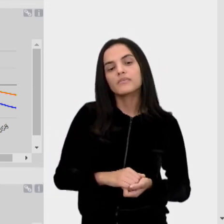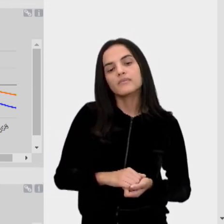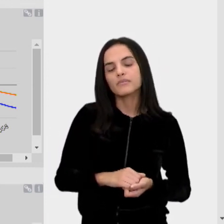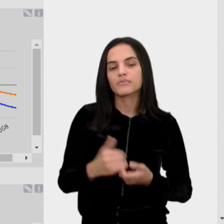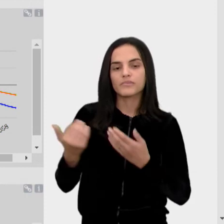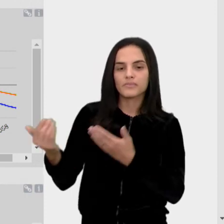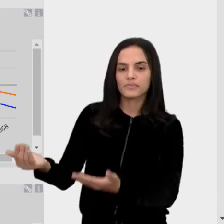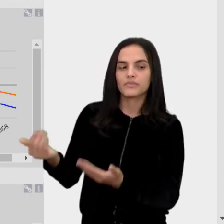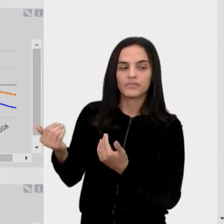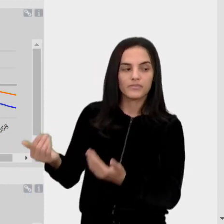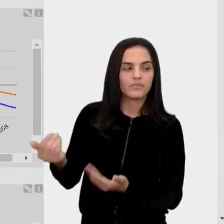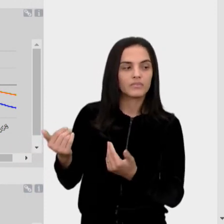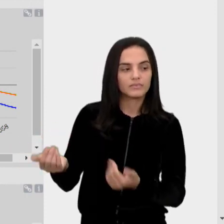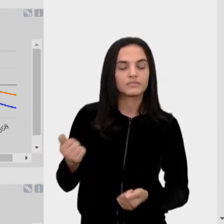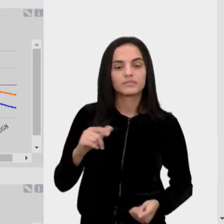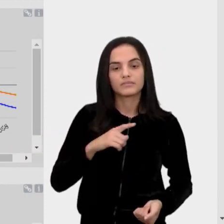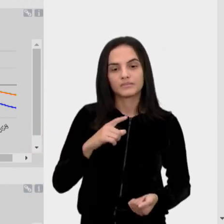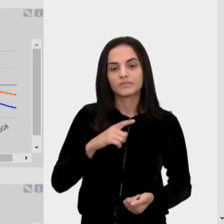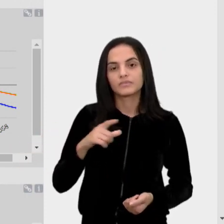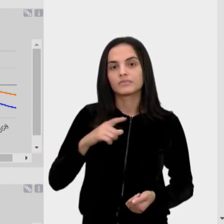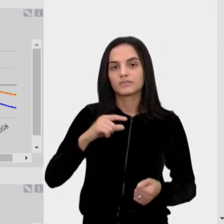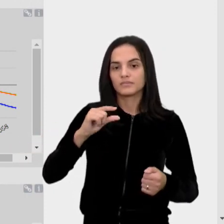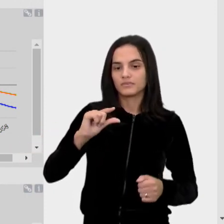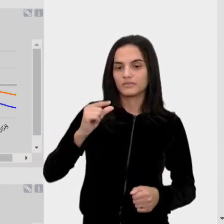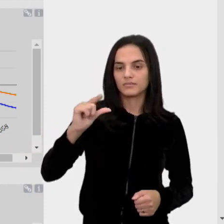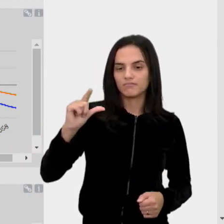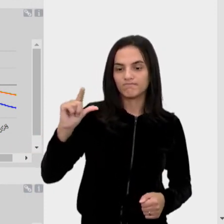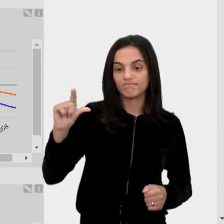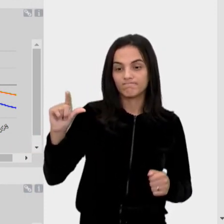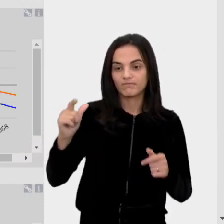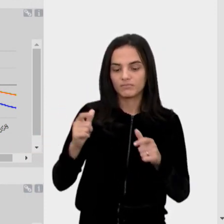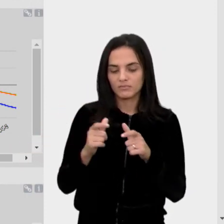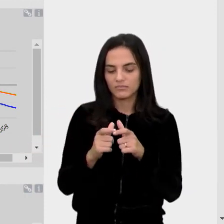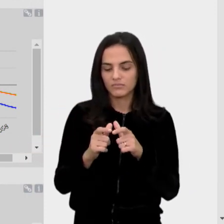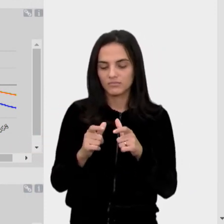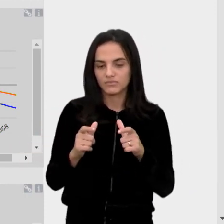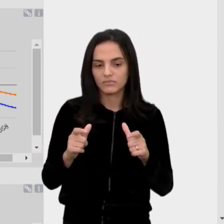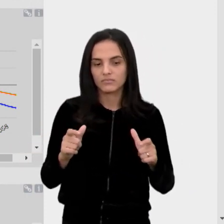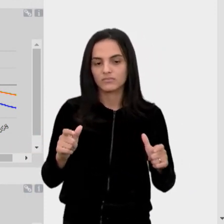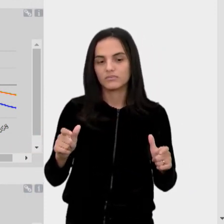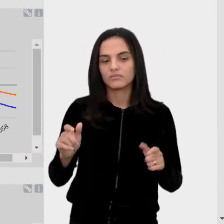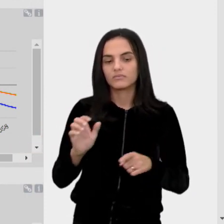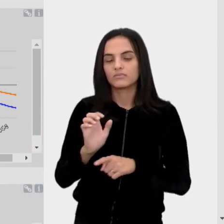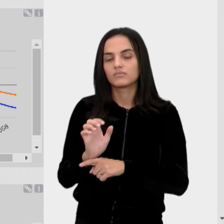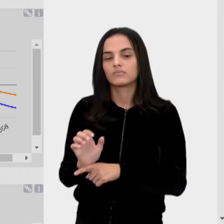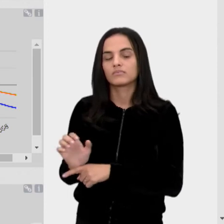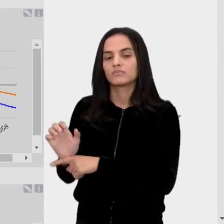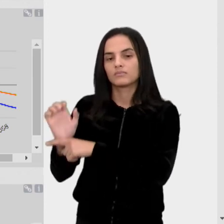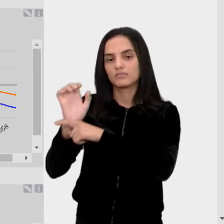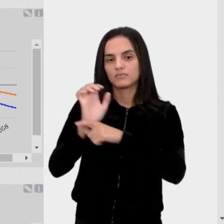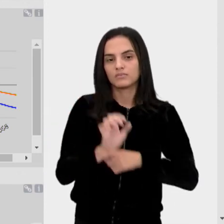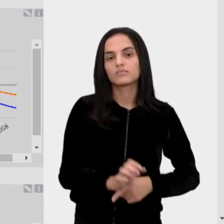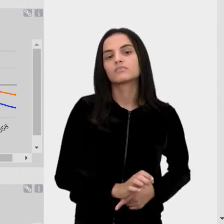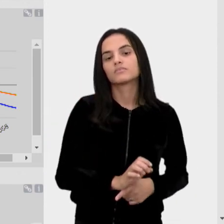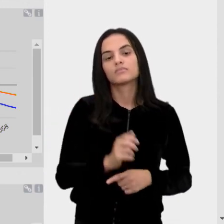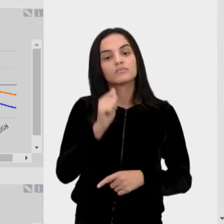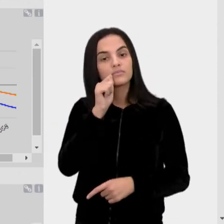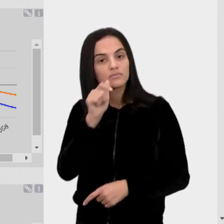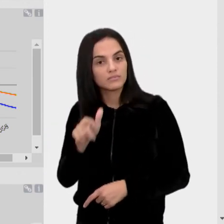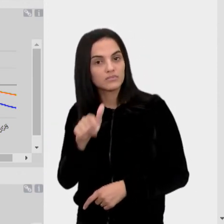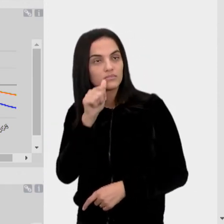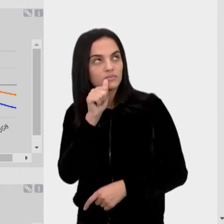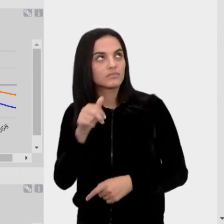tem um acréscimo um pouquinho maior, né, no estado, né, de Alagoas, né, em relação ao